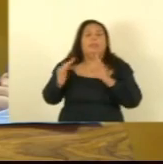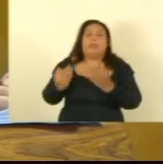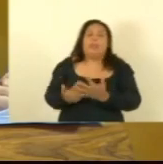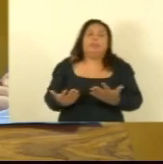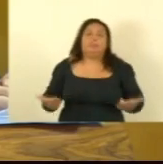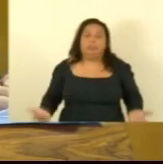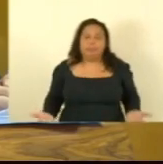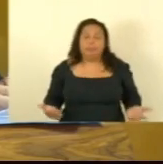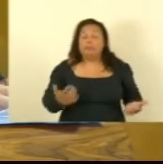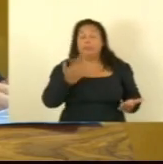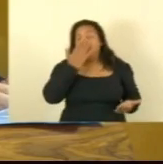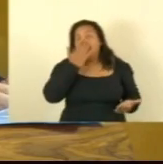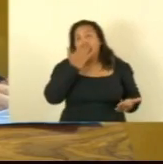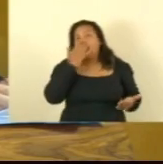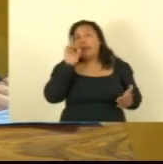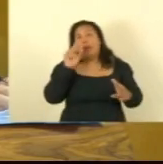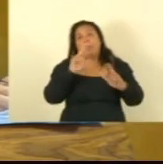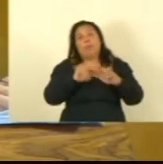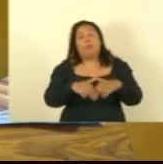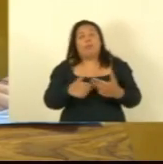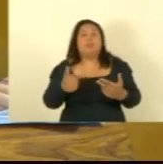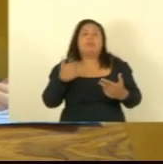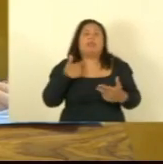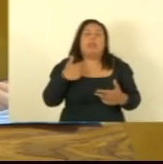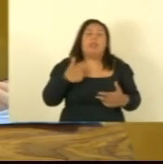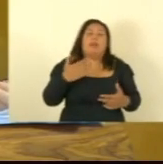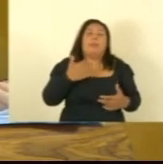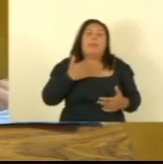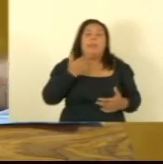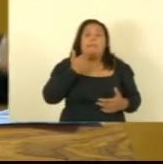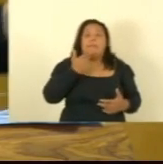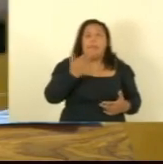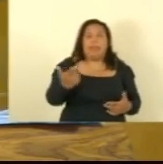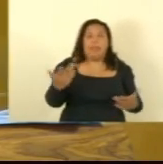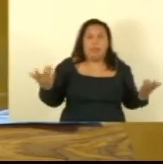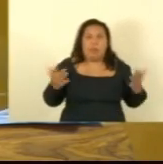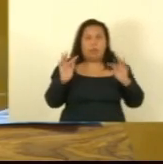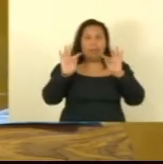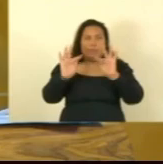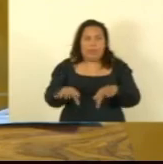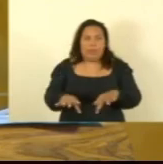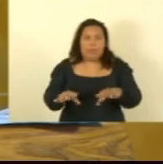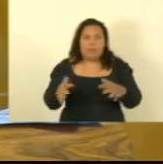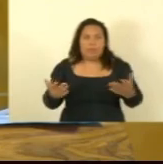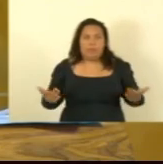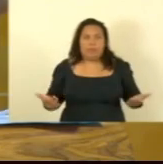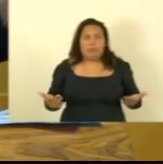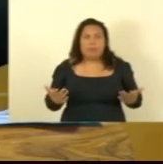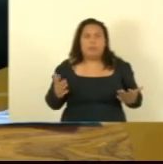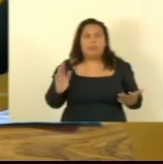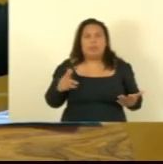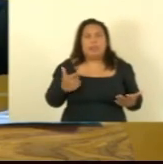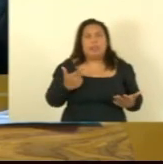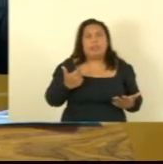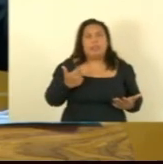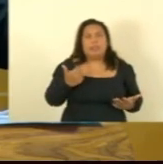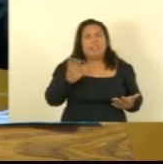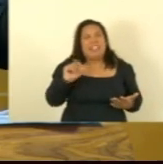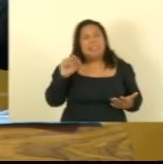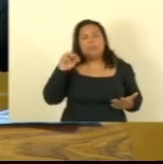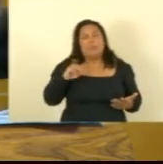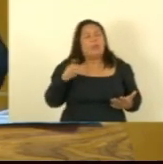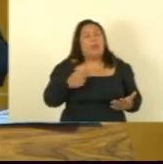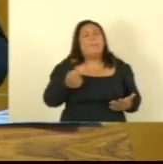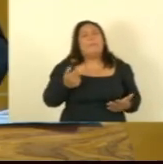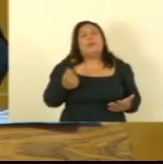isso, aqui vai a minha fala e vou concluir, até mesmo porque 10 minutos é muito pouco para me